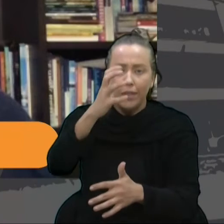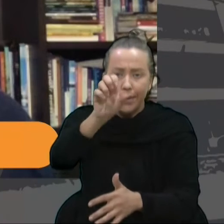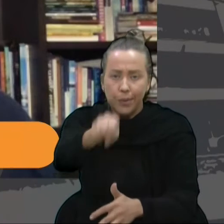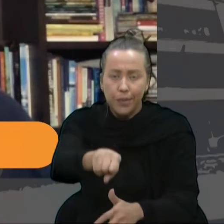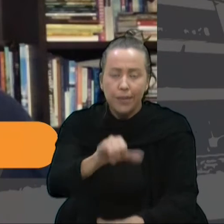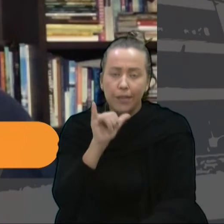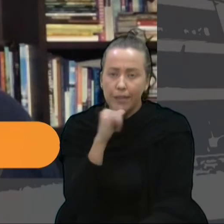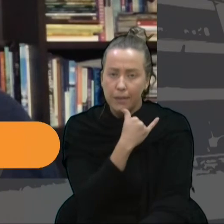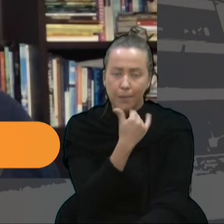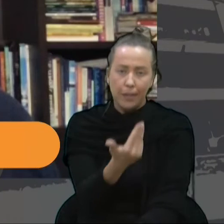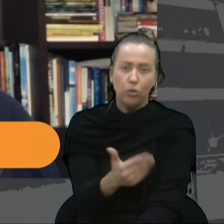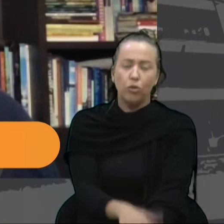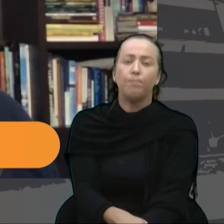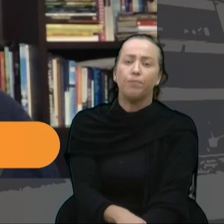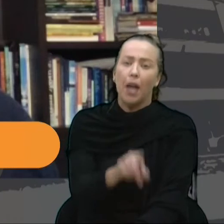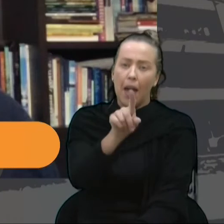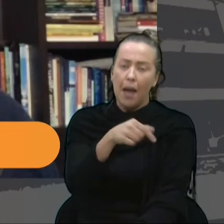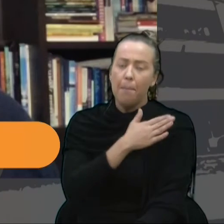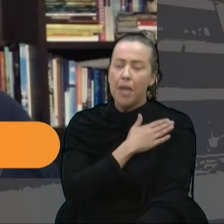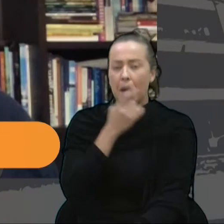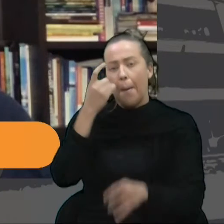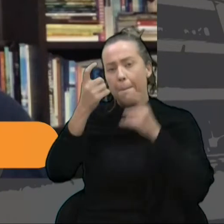infelizmente. Então, essa é a minha